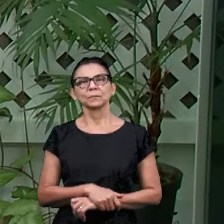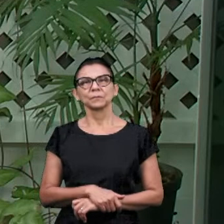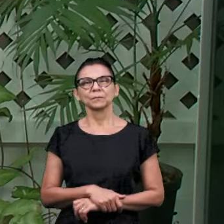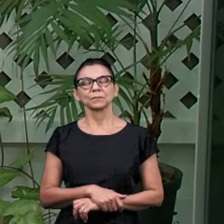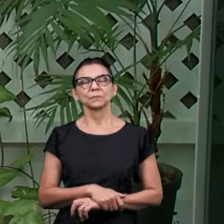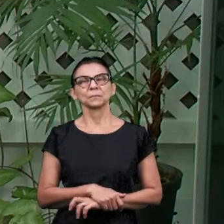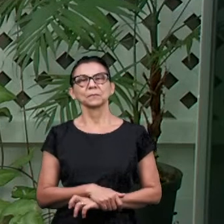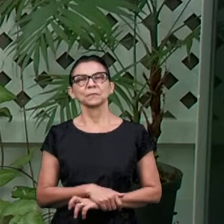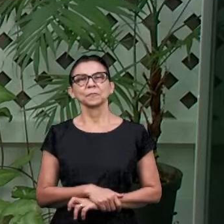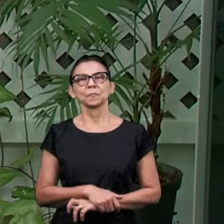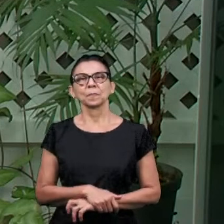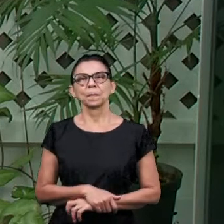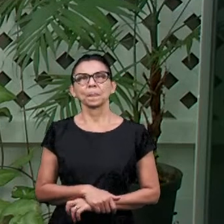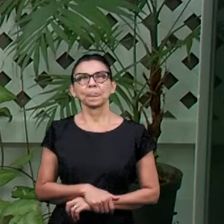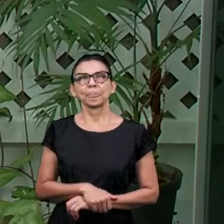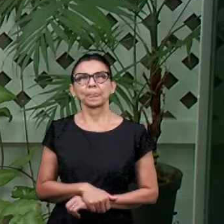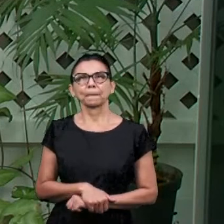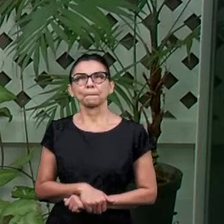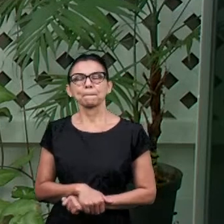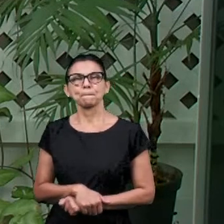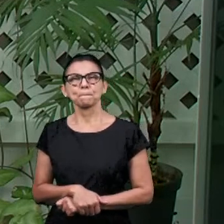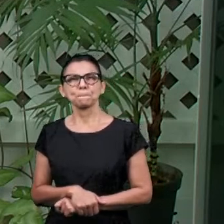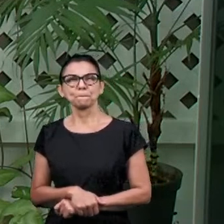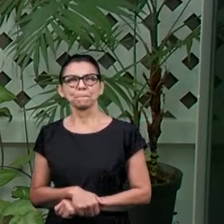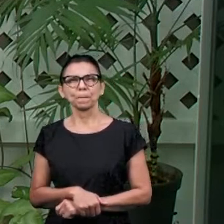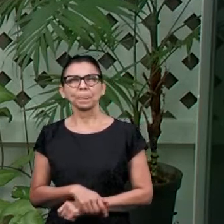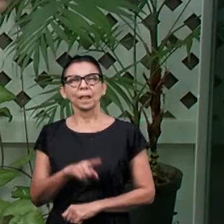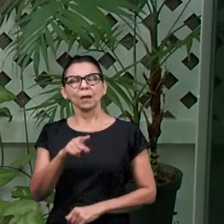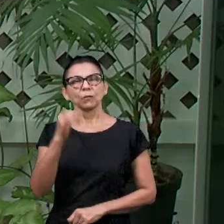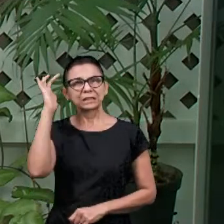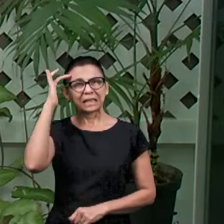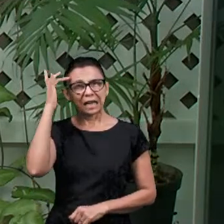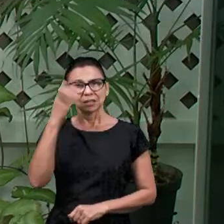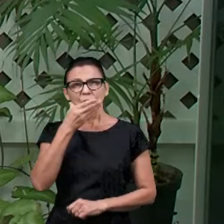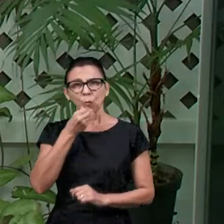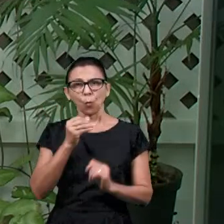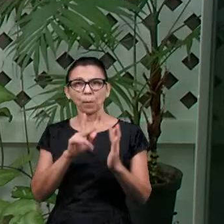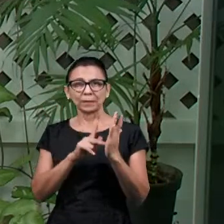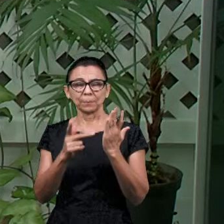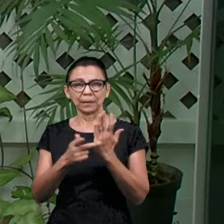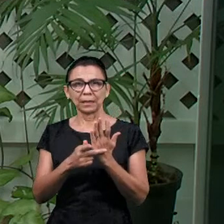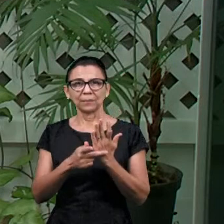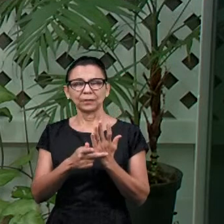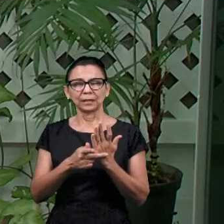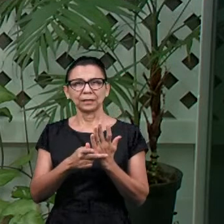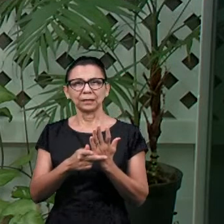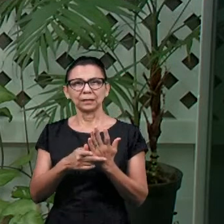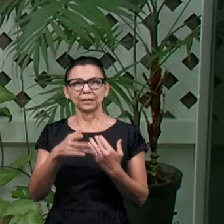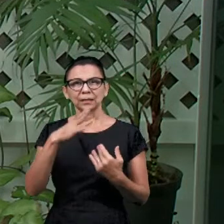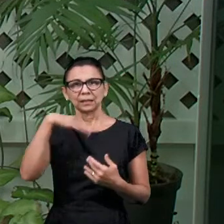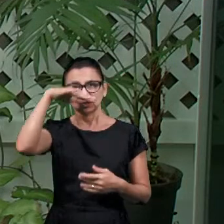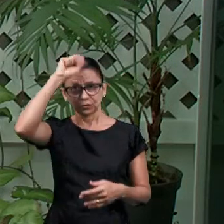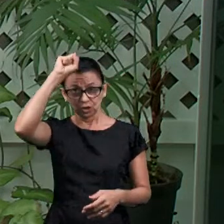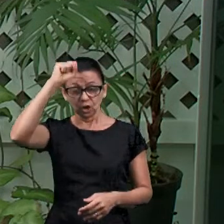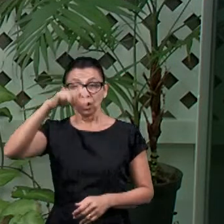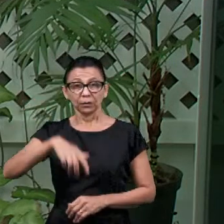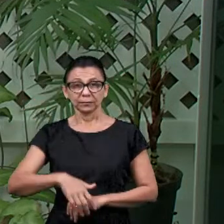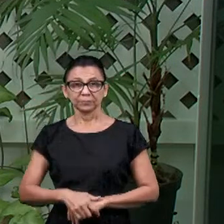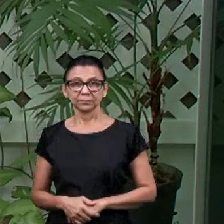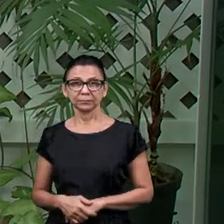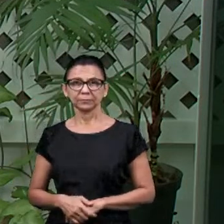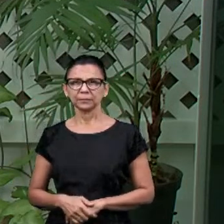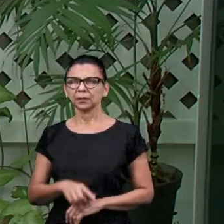A descobrir? Não, ele não adivinhou. Então, como você não adivinha, você adivinhou que Deus existia,